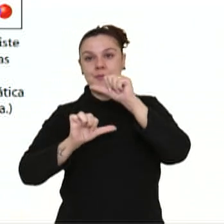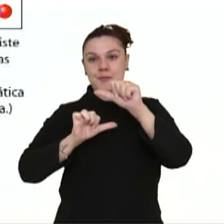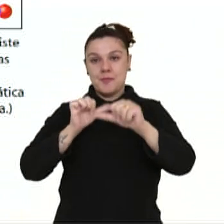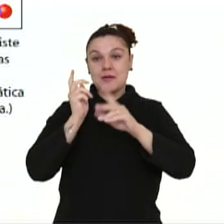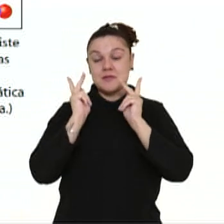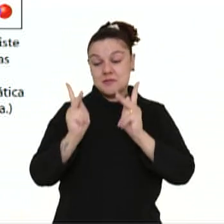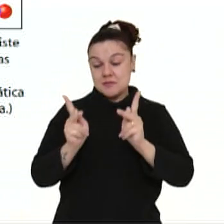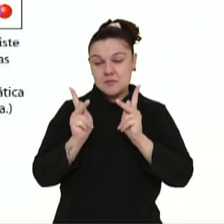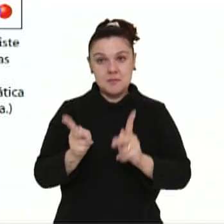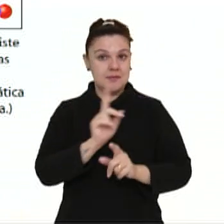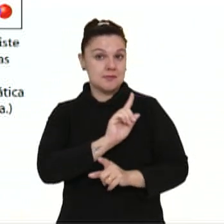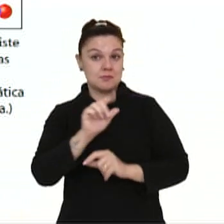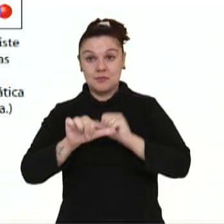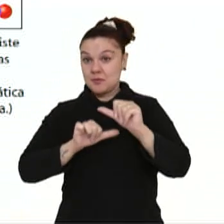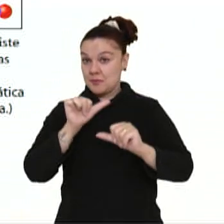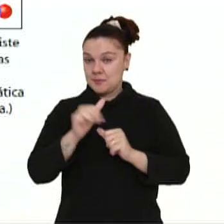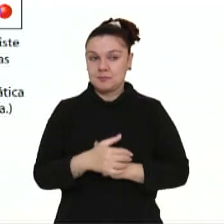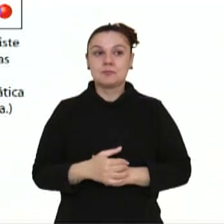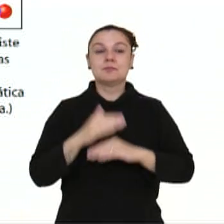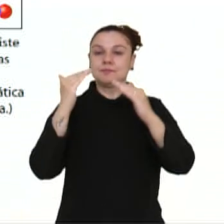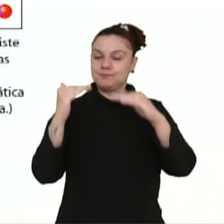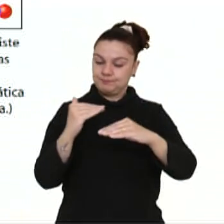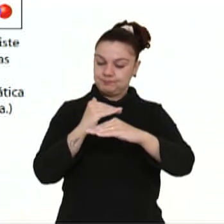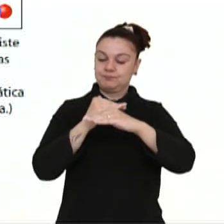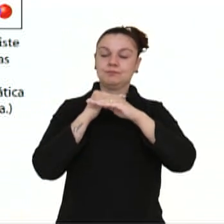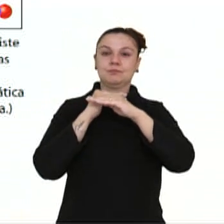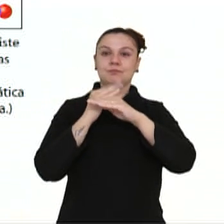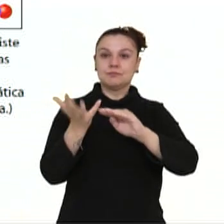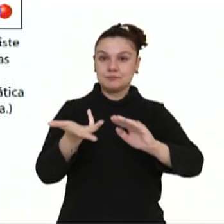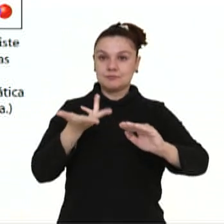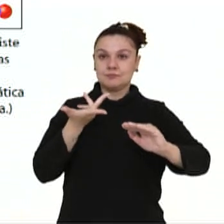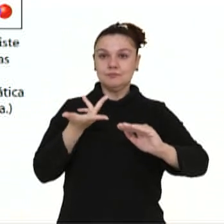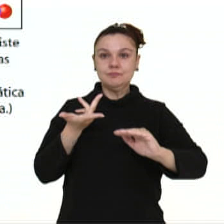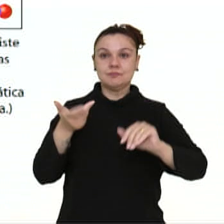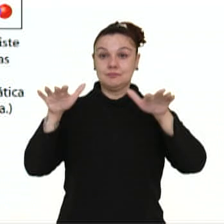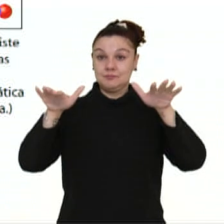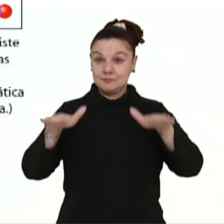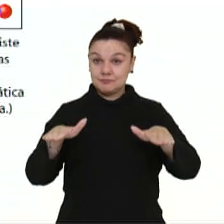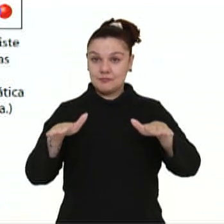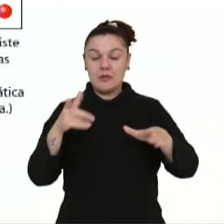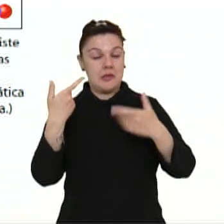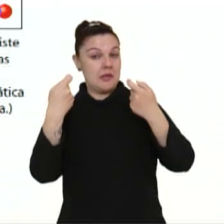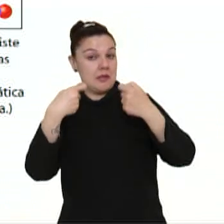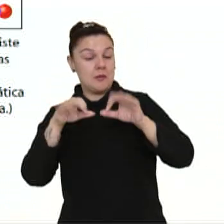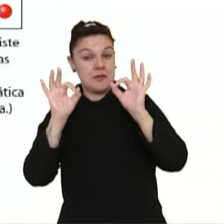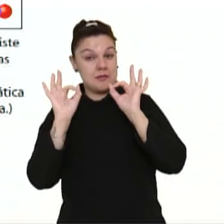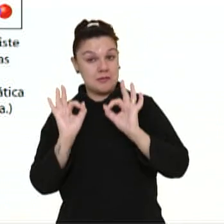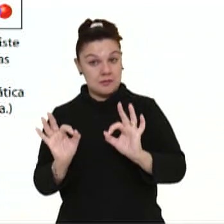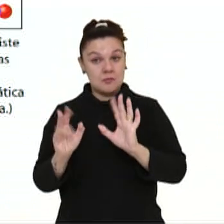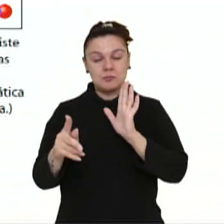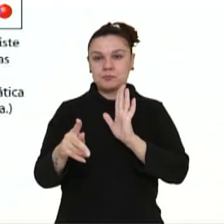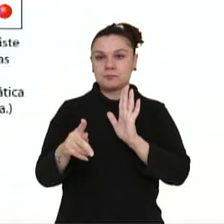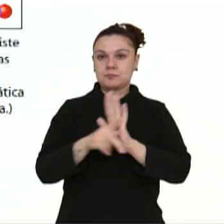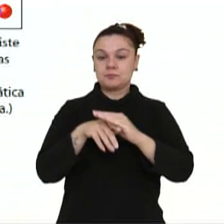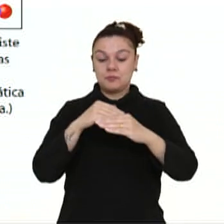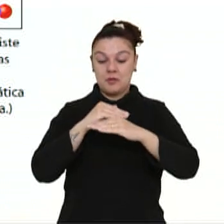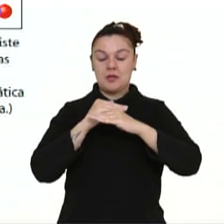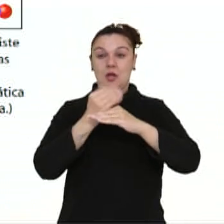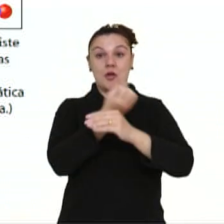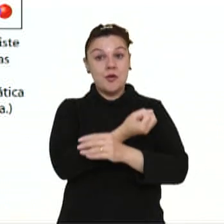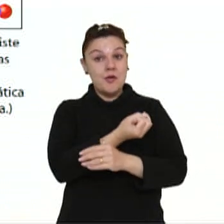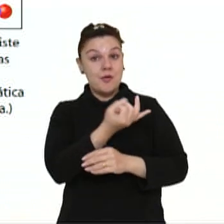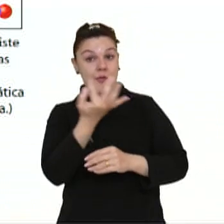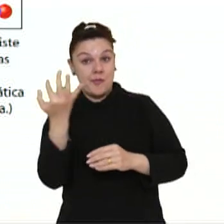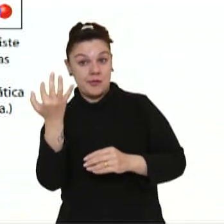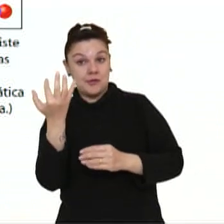as mesmas, ou seja, tem um equilíbrio de velocidade, mas não necessariamente um equilíbrio na